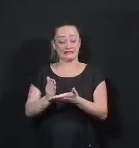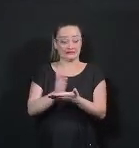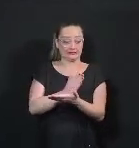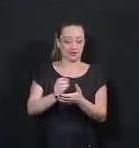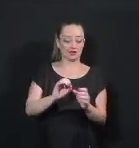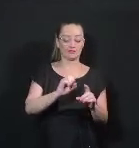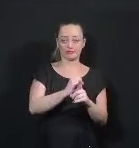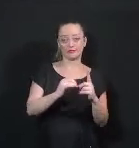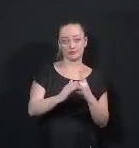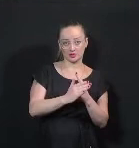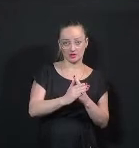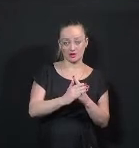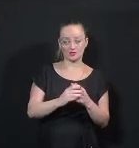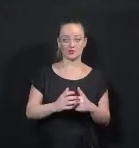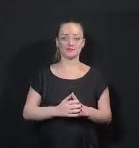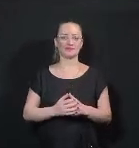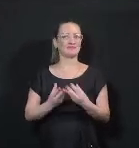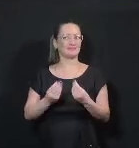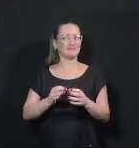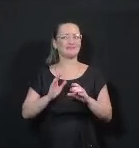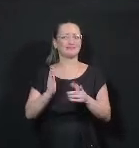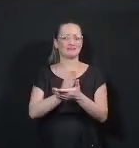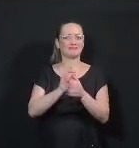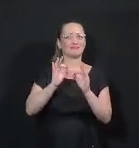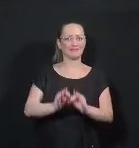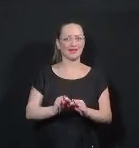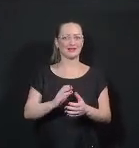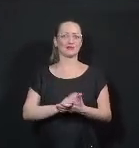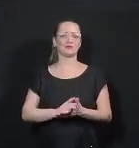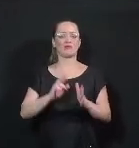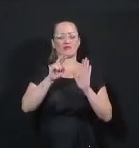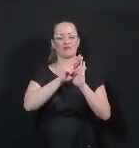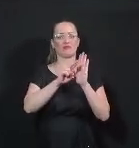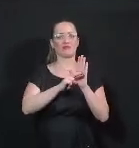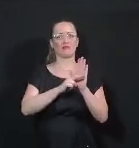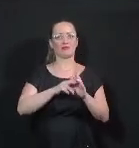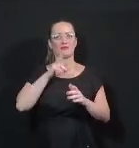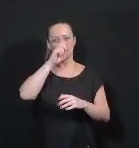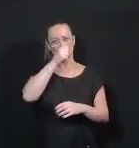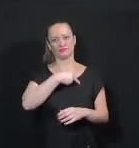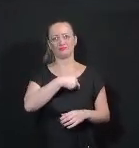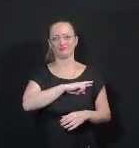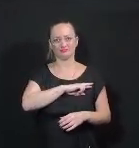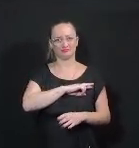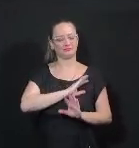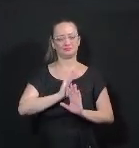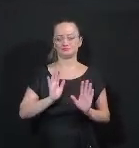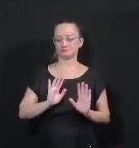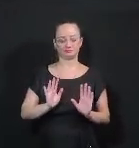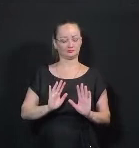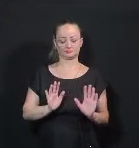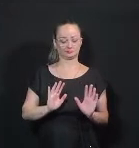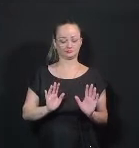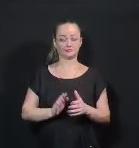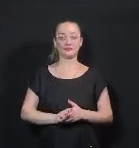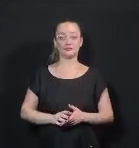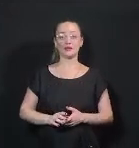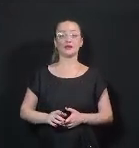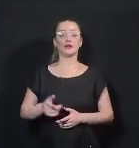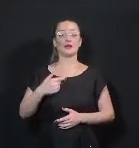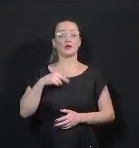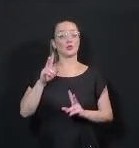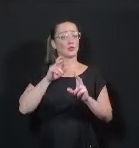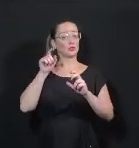né, extremamente, com guerras religiosas. Né, então, nós estamos